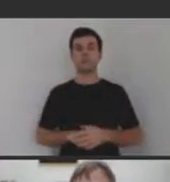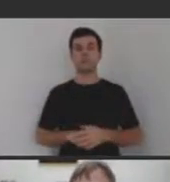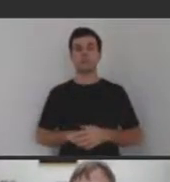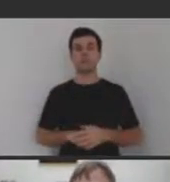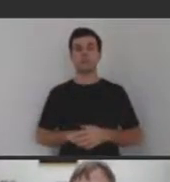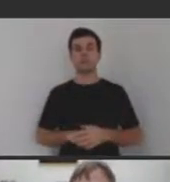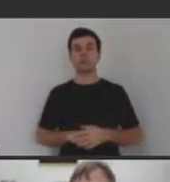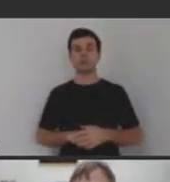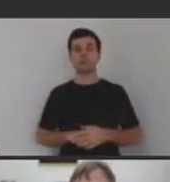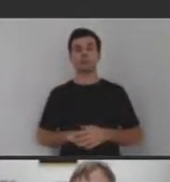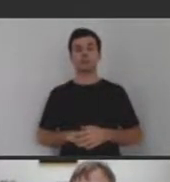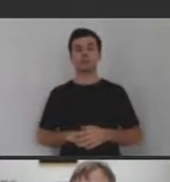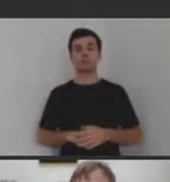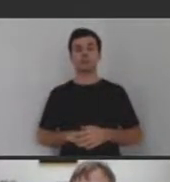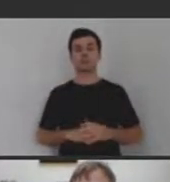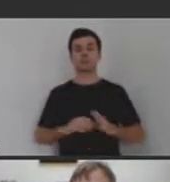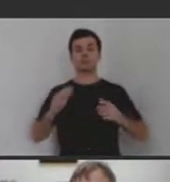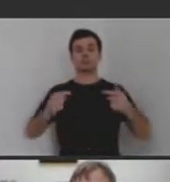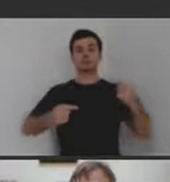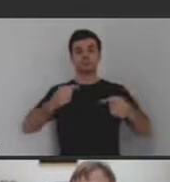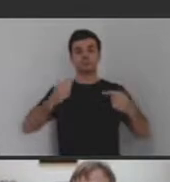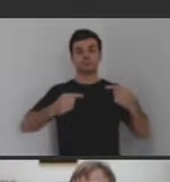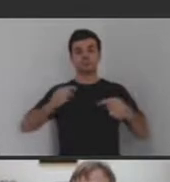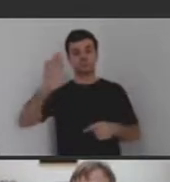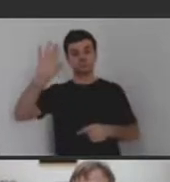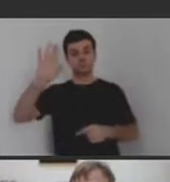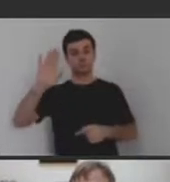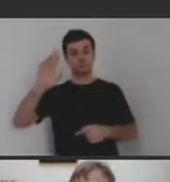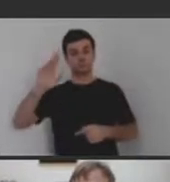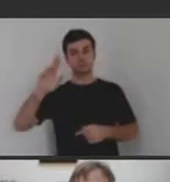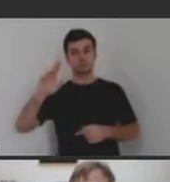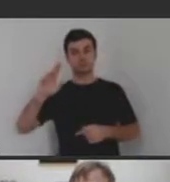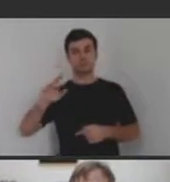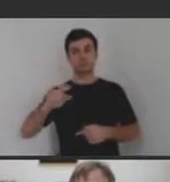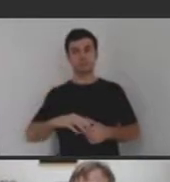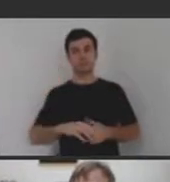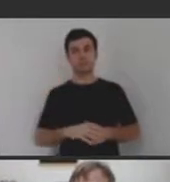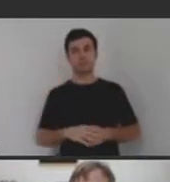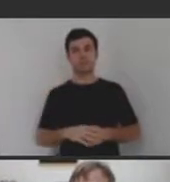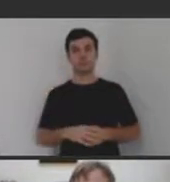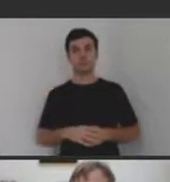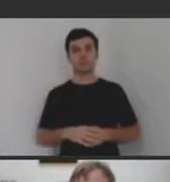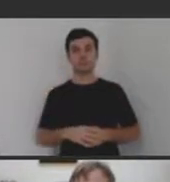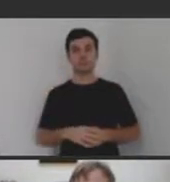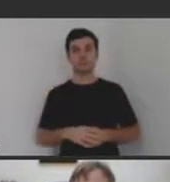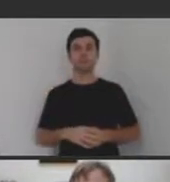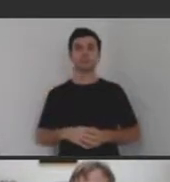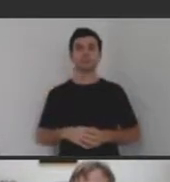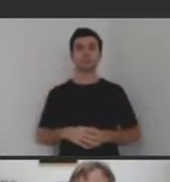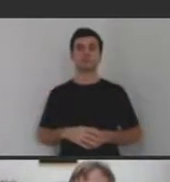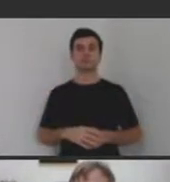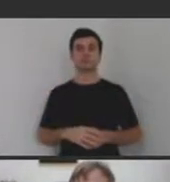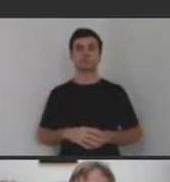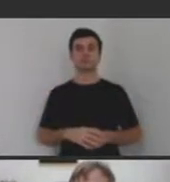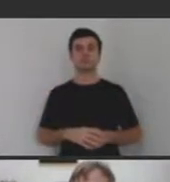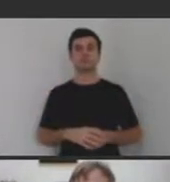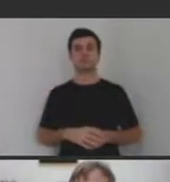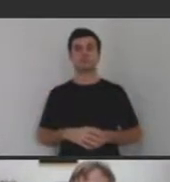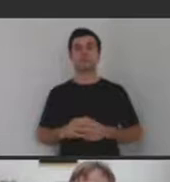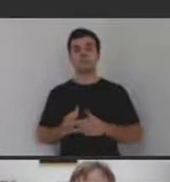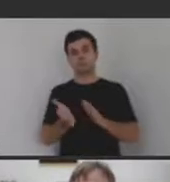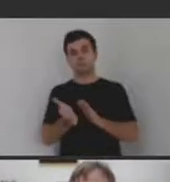Está em discussão. Pelota, presidente. Questão de ordem, vereador Ney do Gás. Quero parabenizar Vossa Excelência